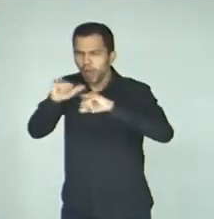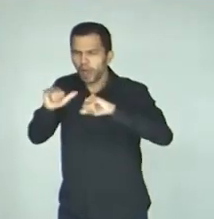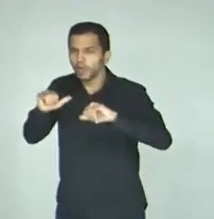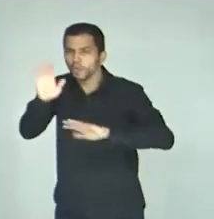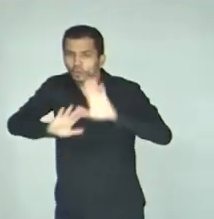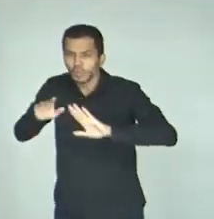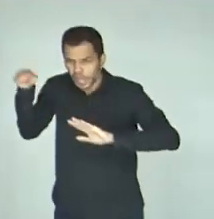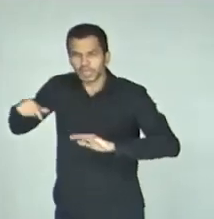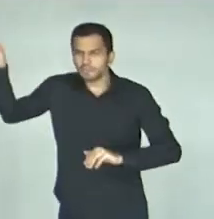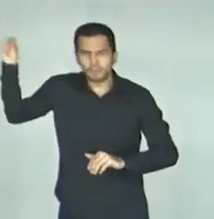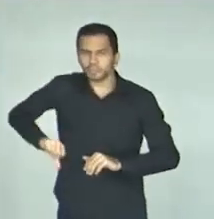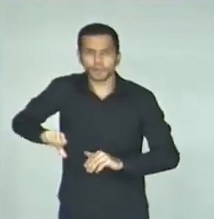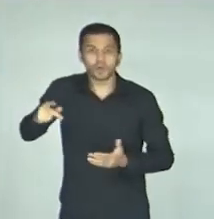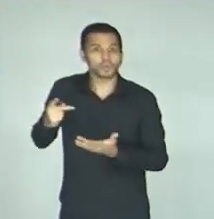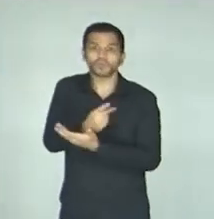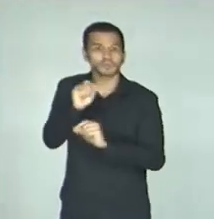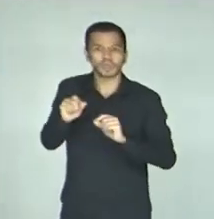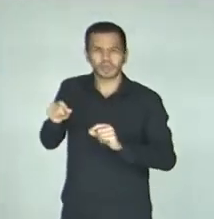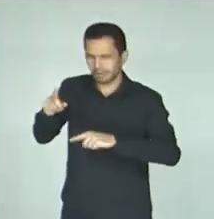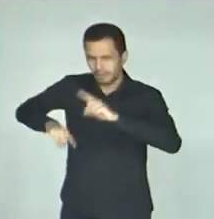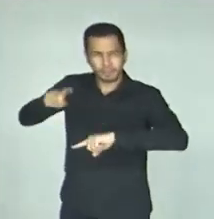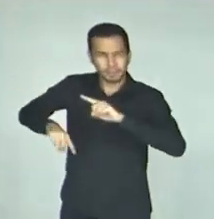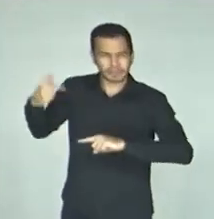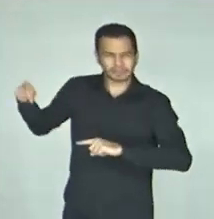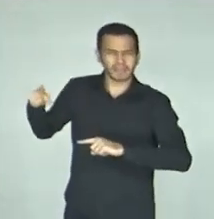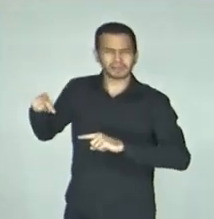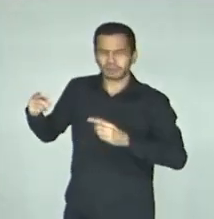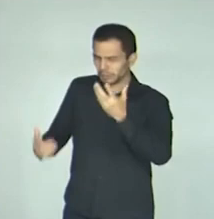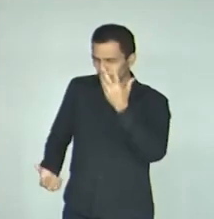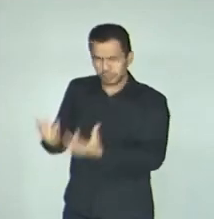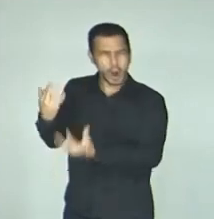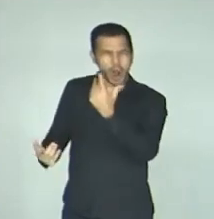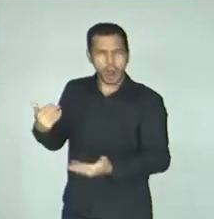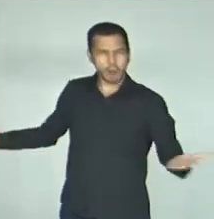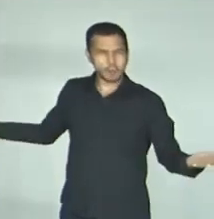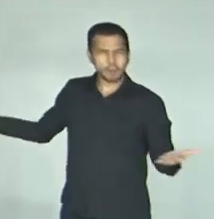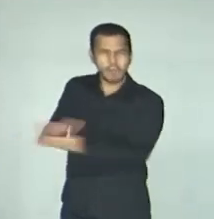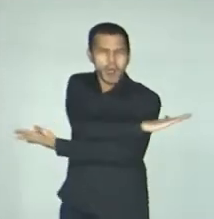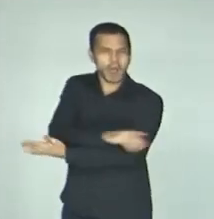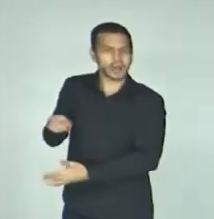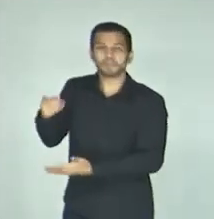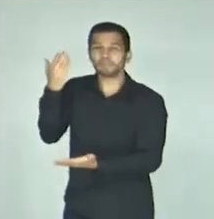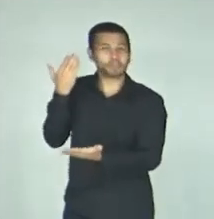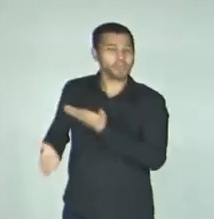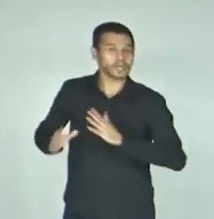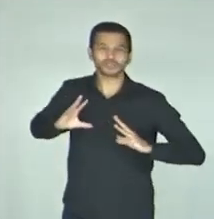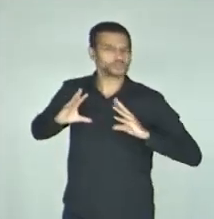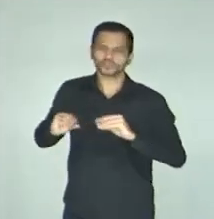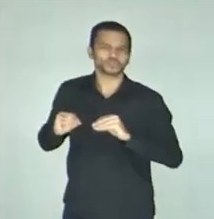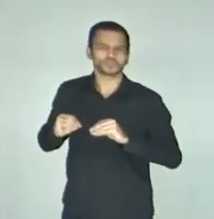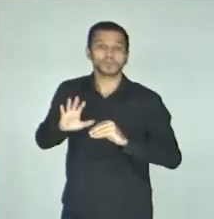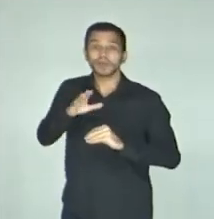consumidos por fogo e enxofre ele perde tudo e ele perdeu e